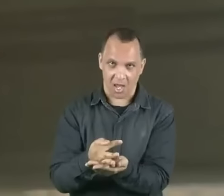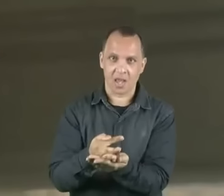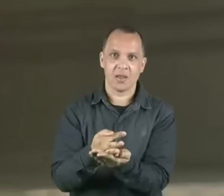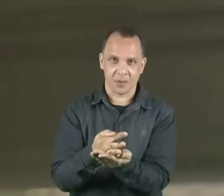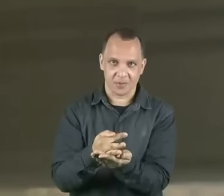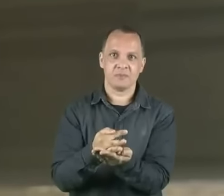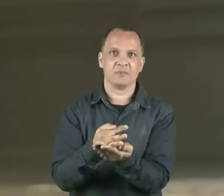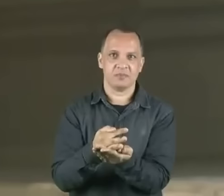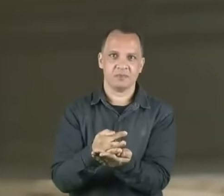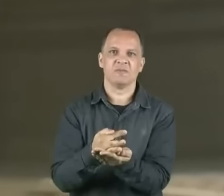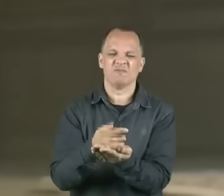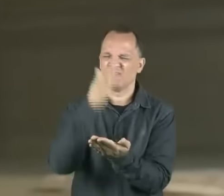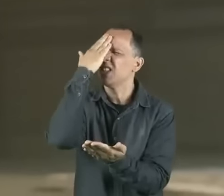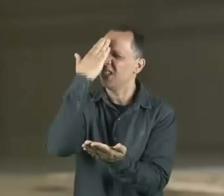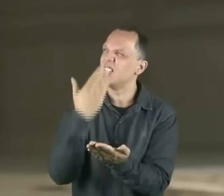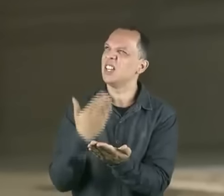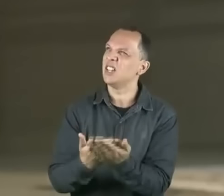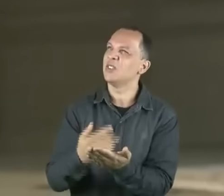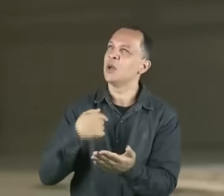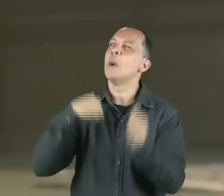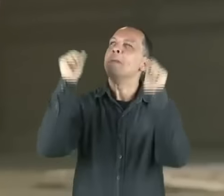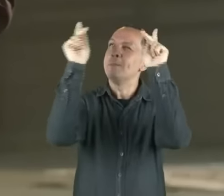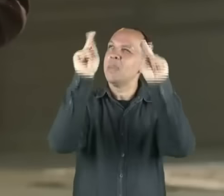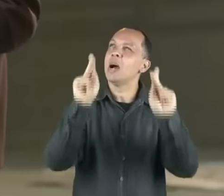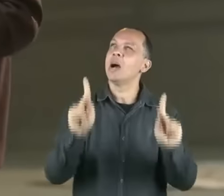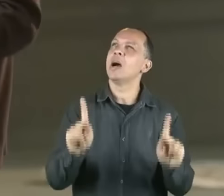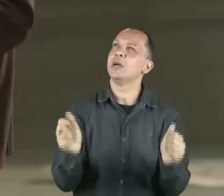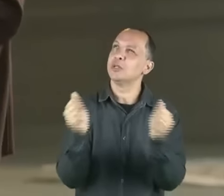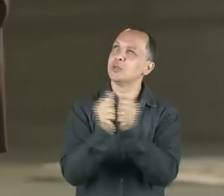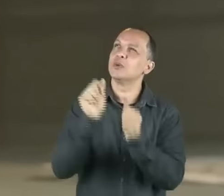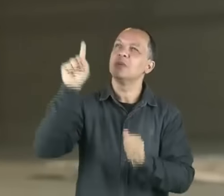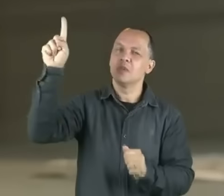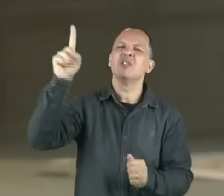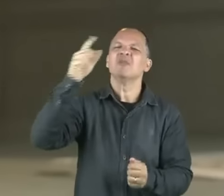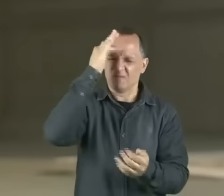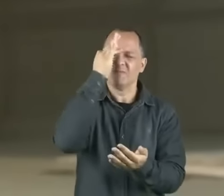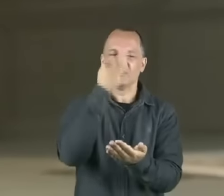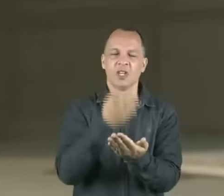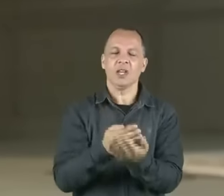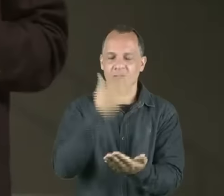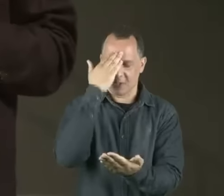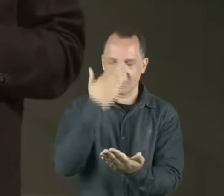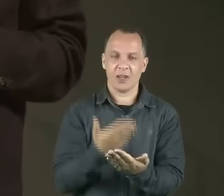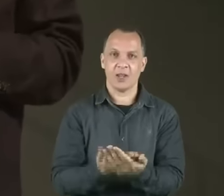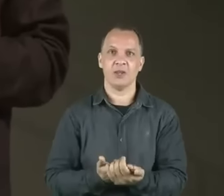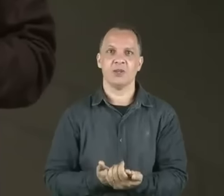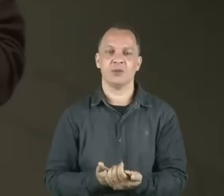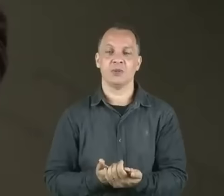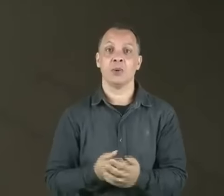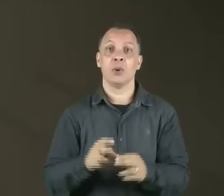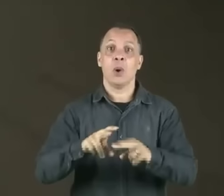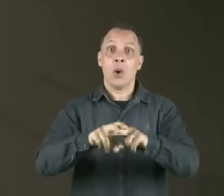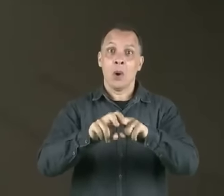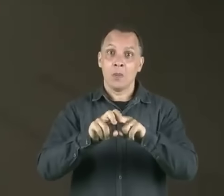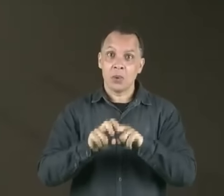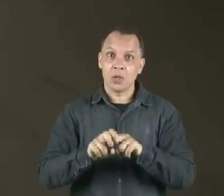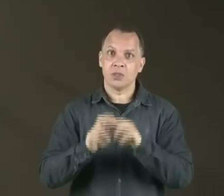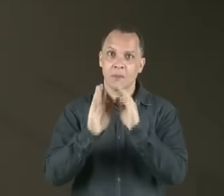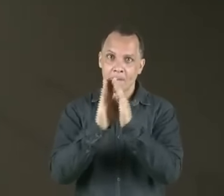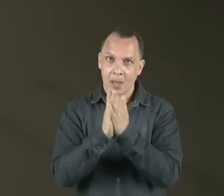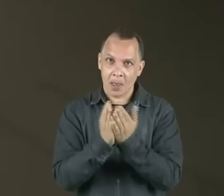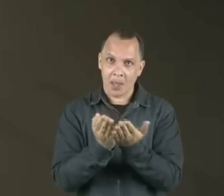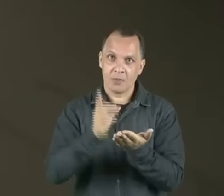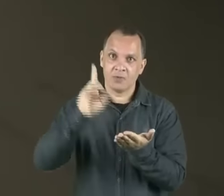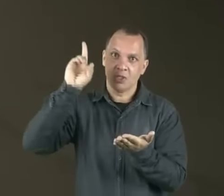Oi e a partir de então a verdade que me conduz é a verdade da palavra de